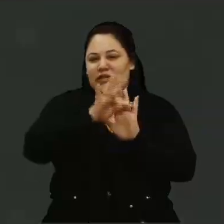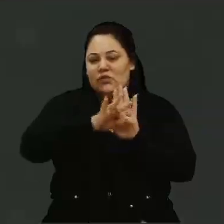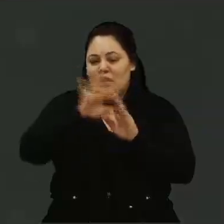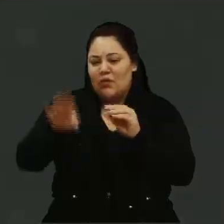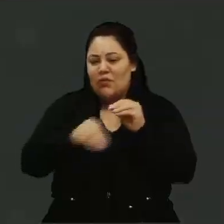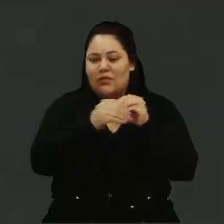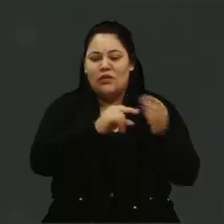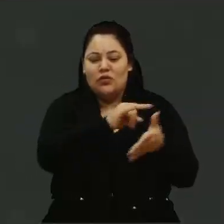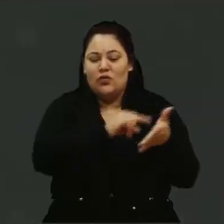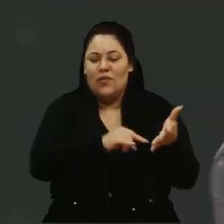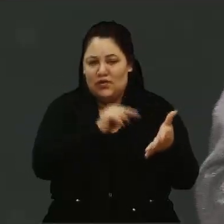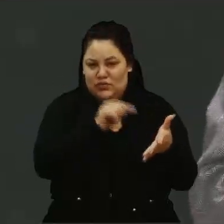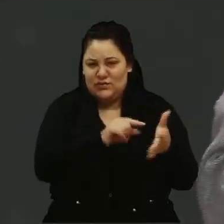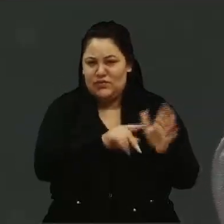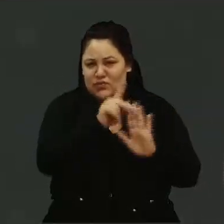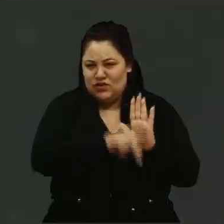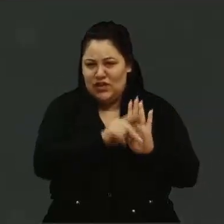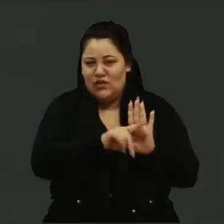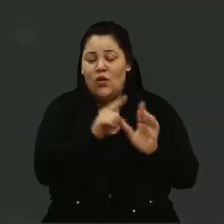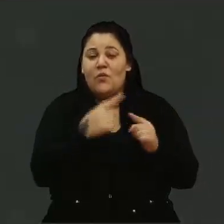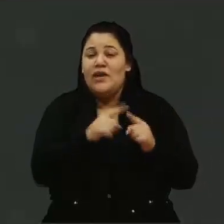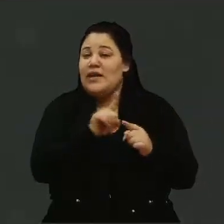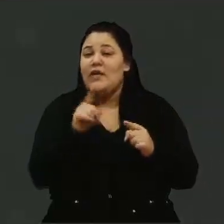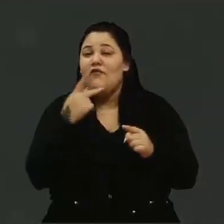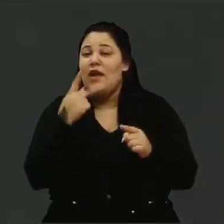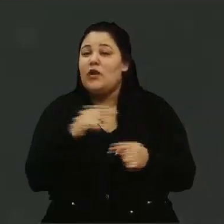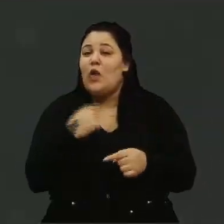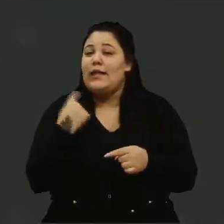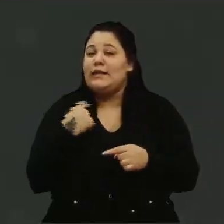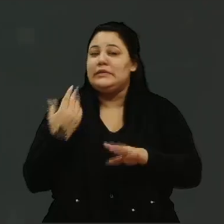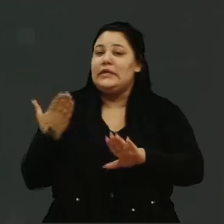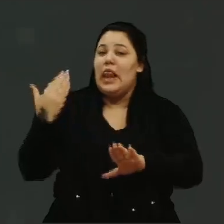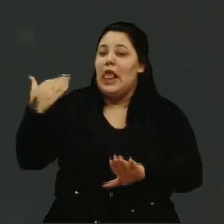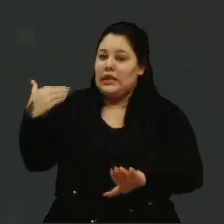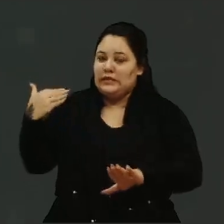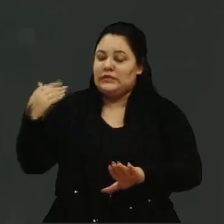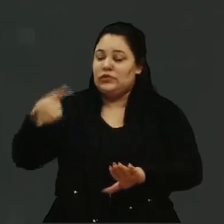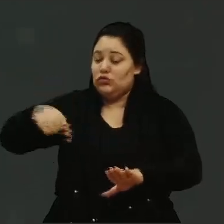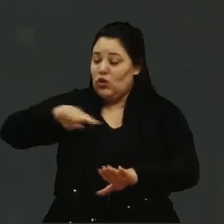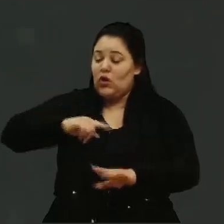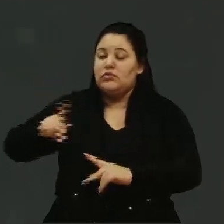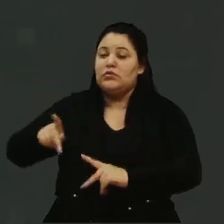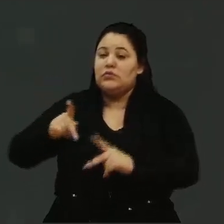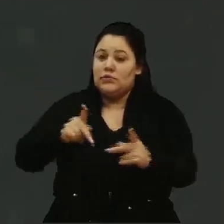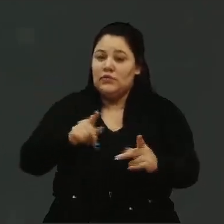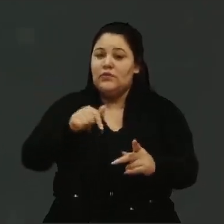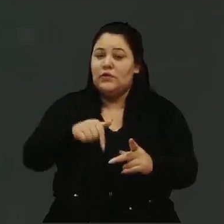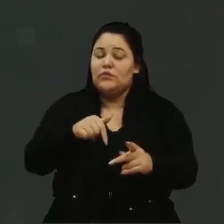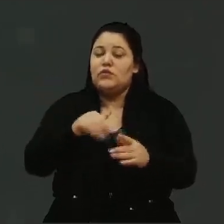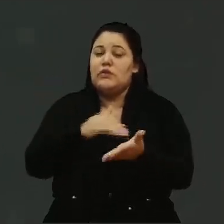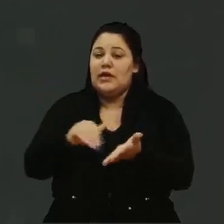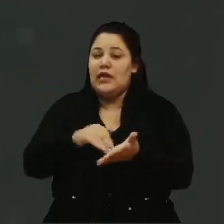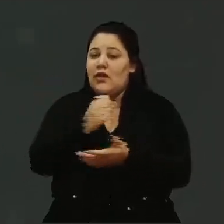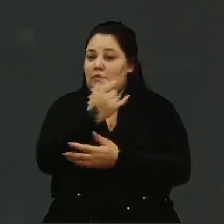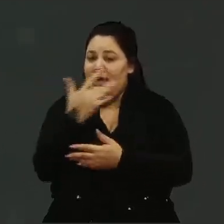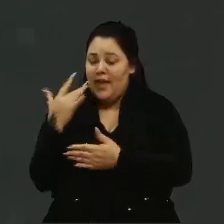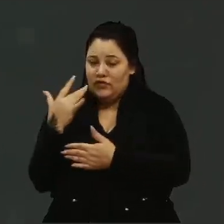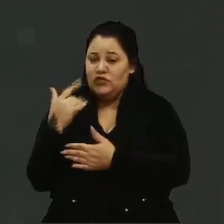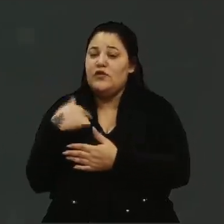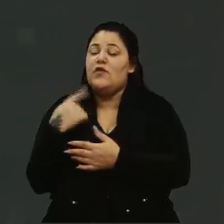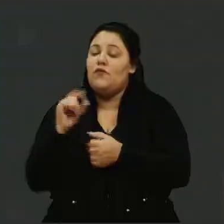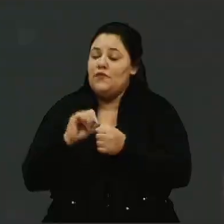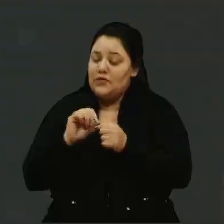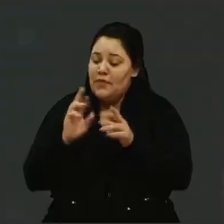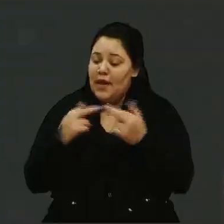retroativo. Eu estive na reunião que nós recebemos do secretário do Meio Ambiente e foi-me requerido que não fosse